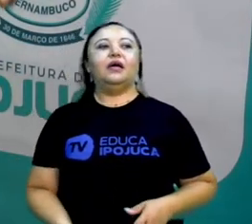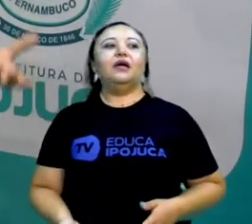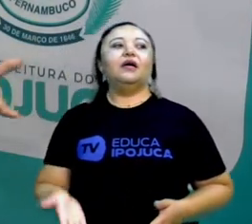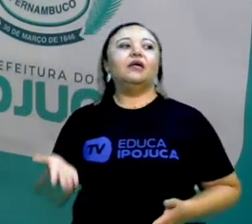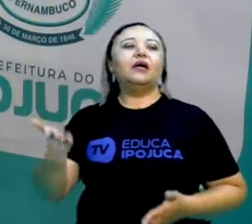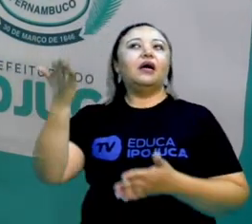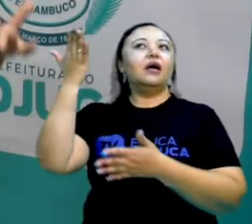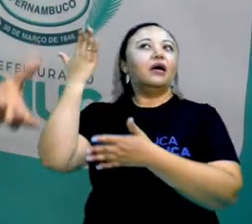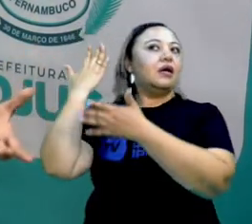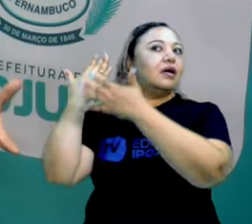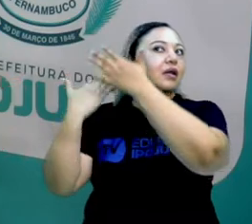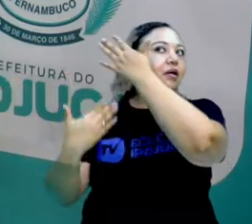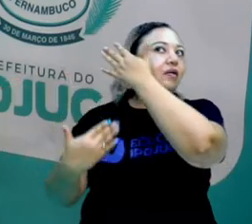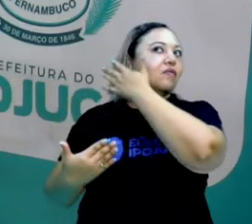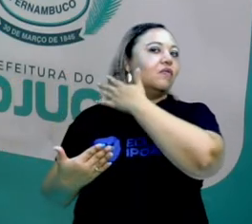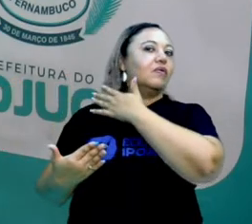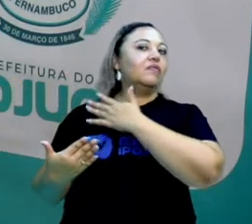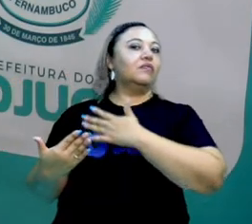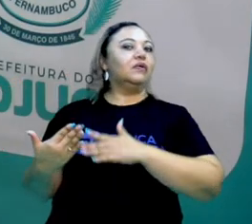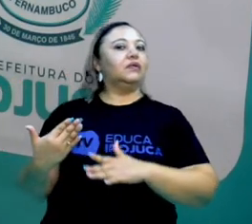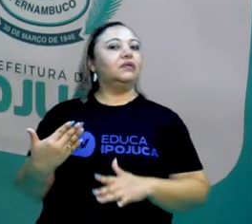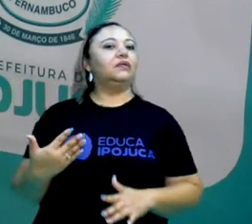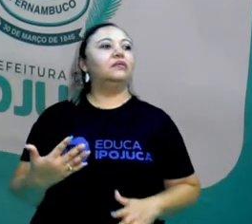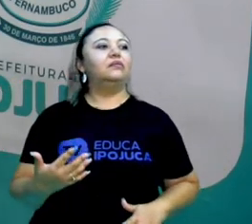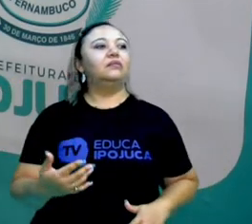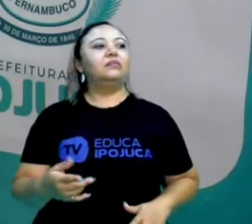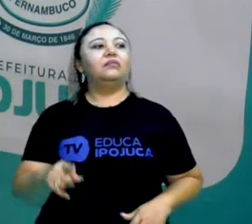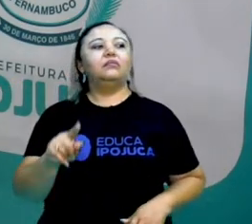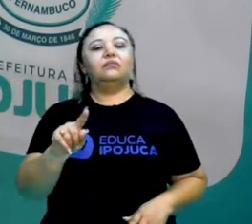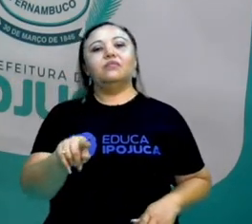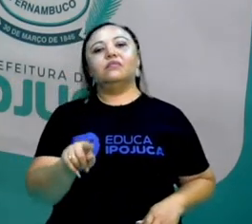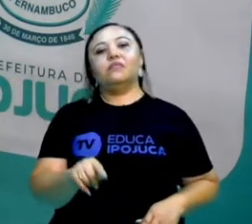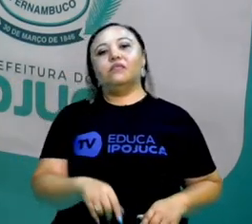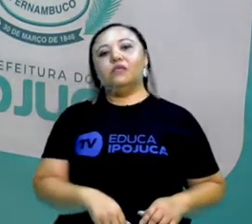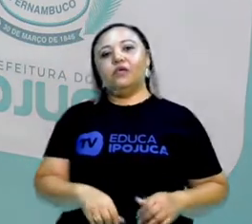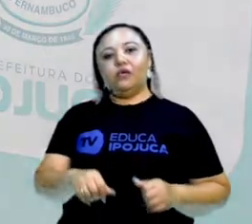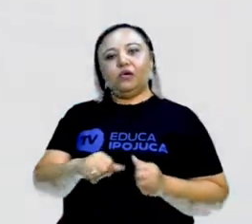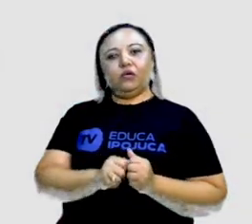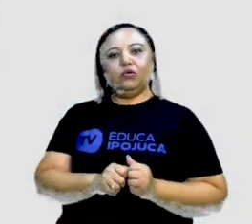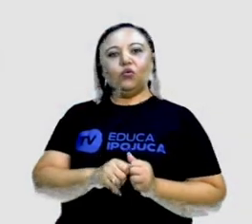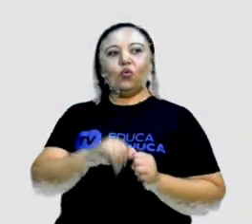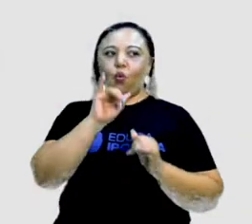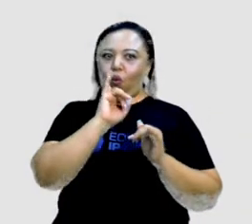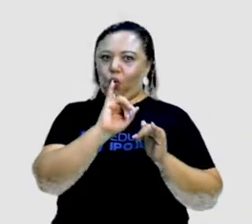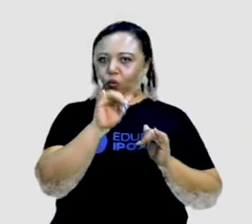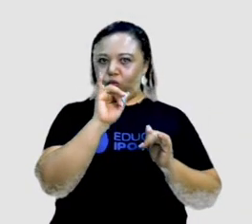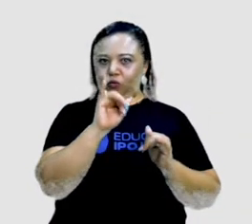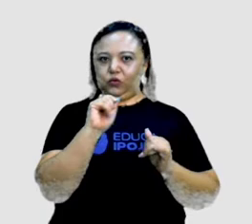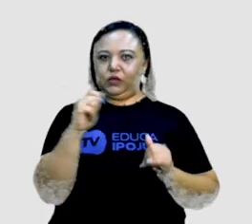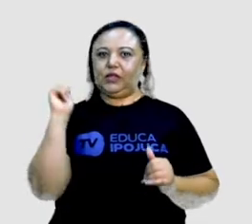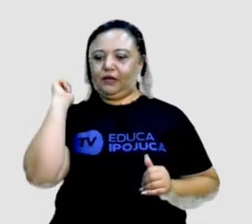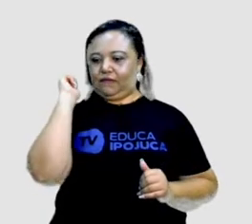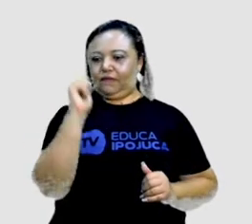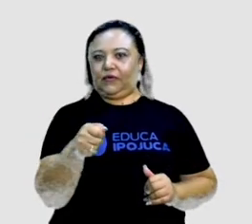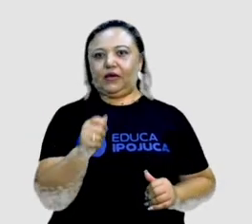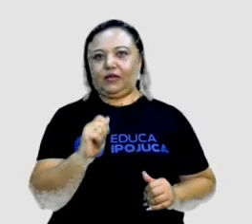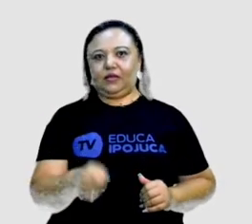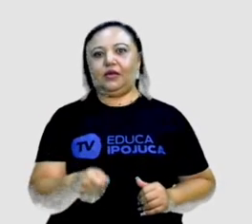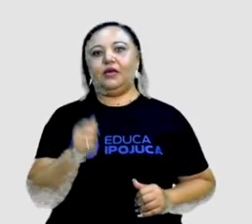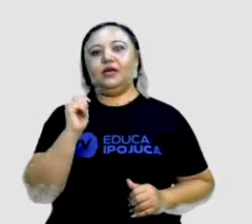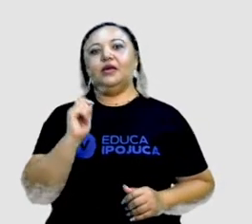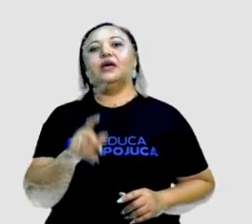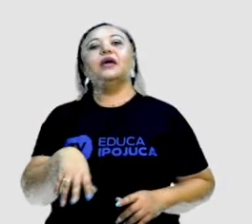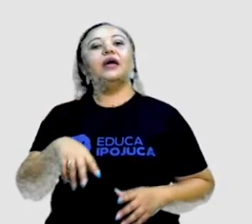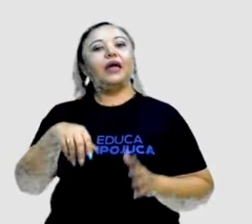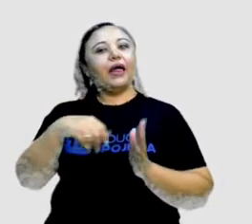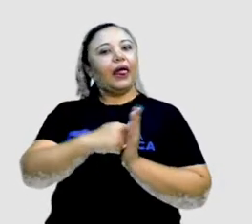qual foi o tempo, porque é indefinido, ok? E aí, nos contos de fadas, é considerado, né, um texto narrativo.